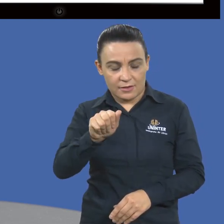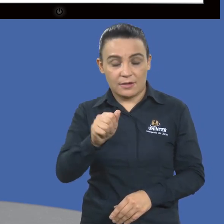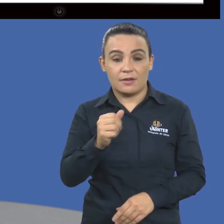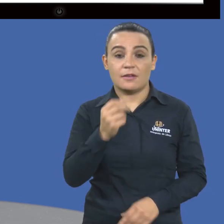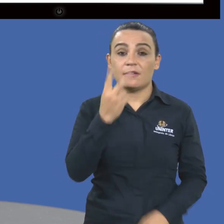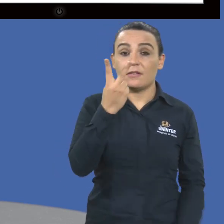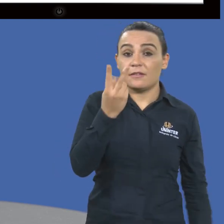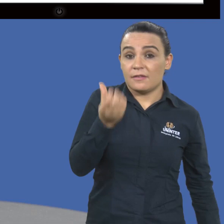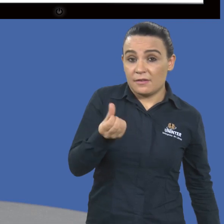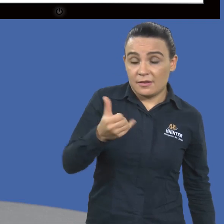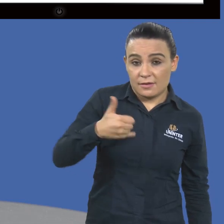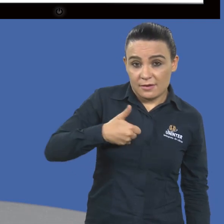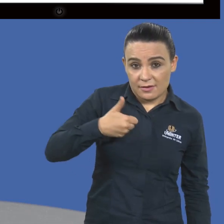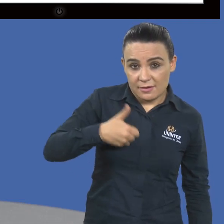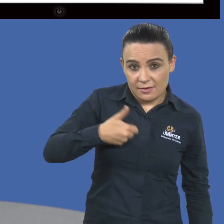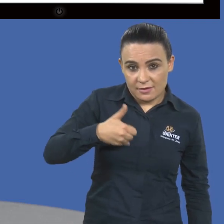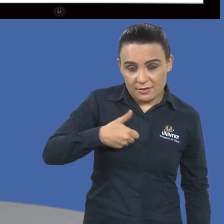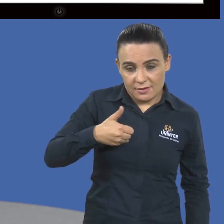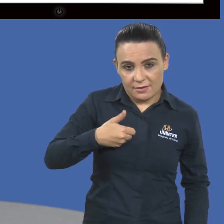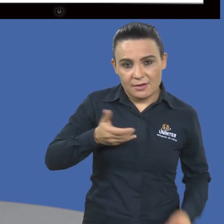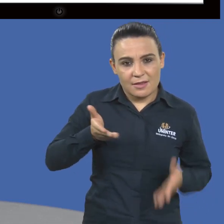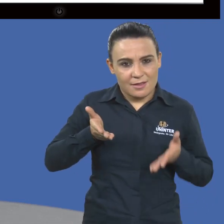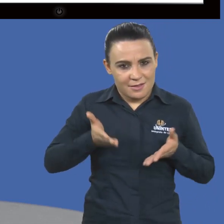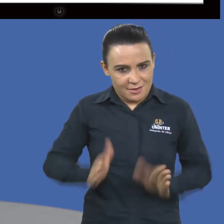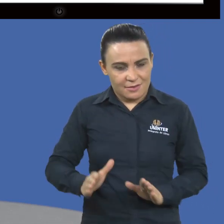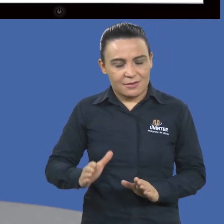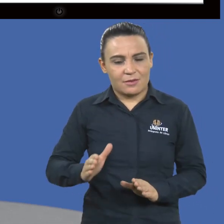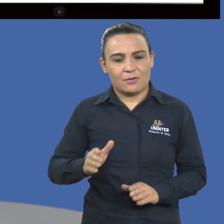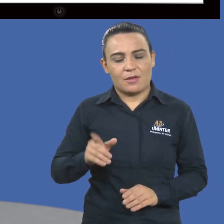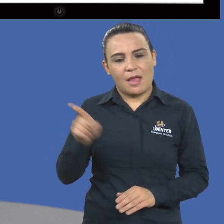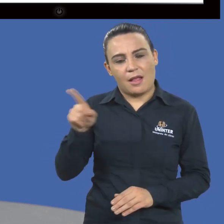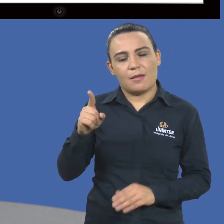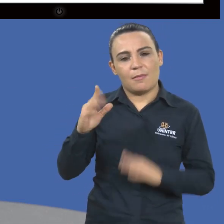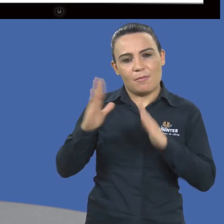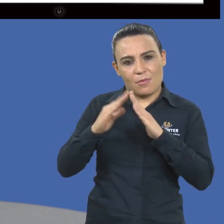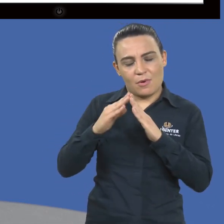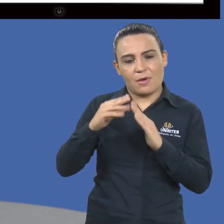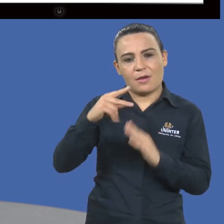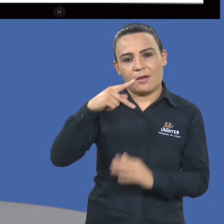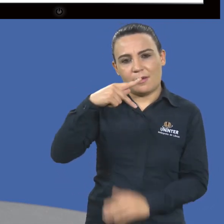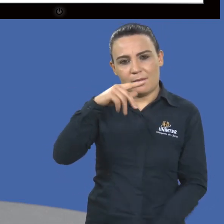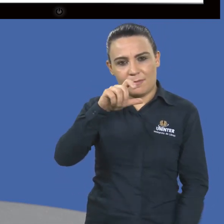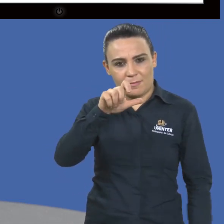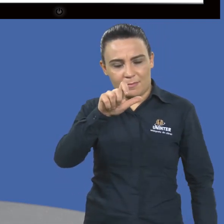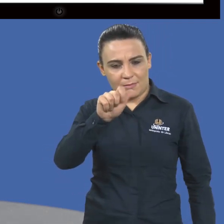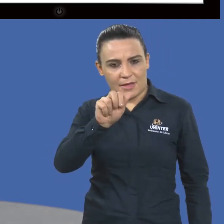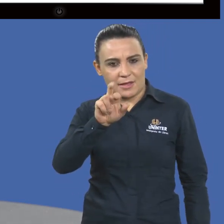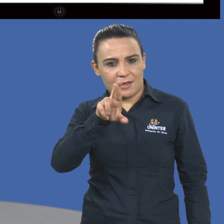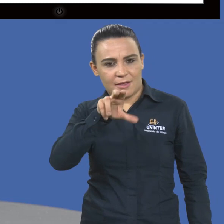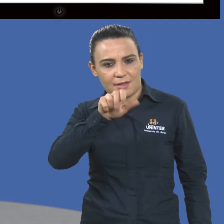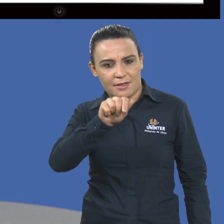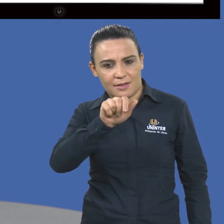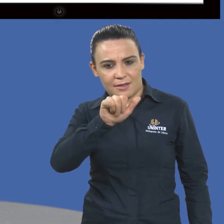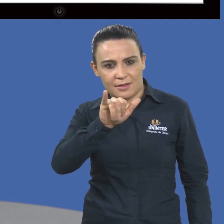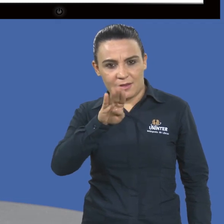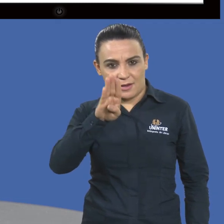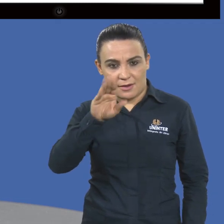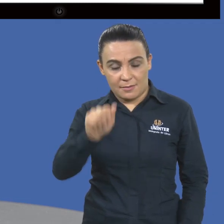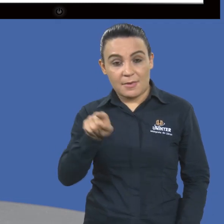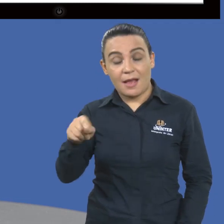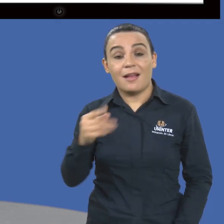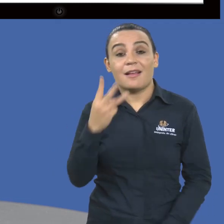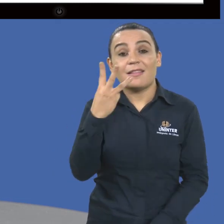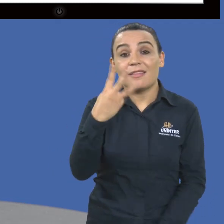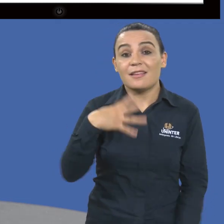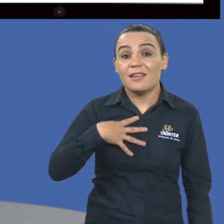Paixão, que tem 26 anos de idade e 3 filhos com síndrome de Down. 3 filhos